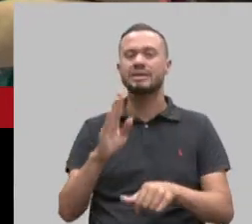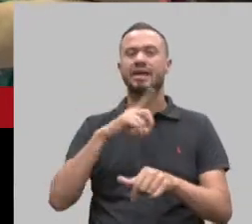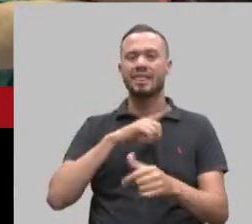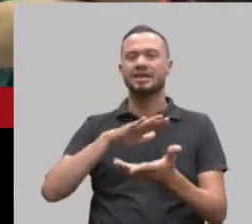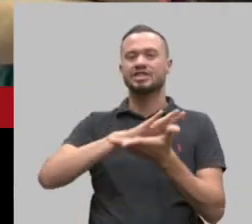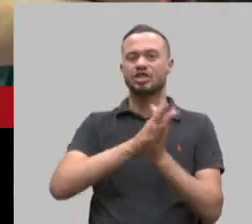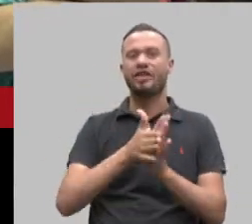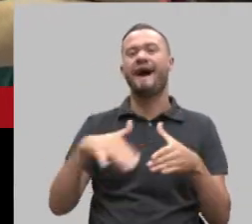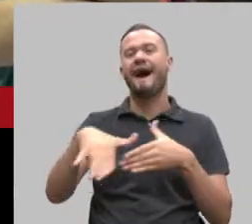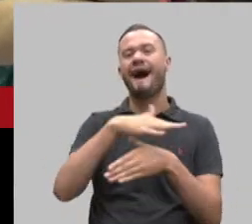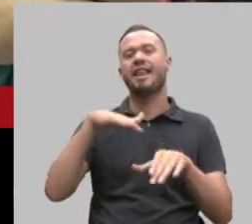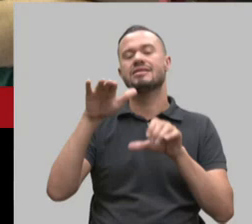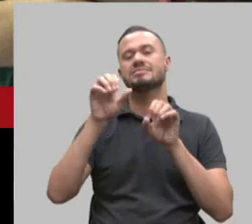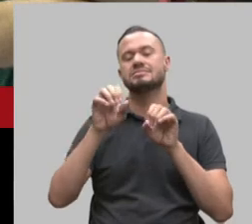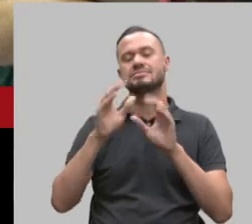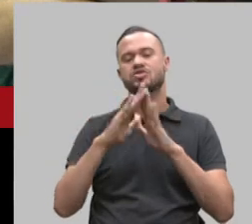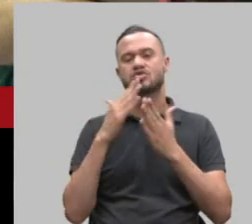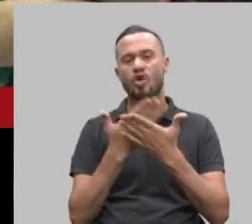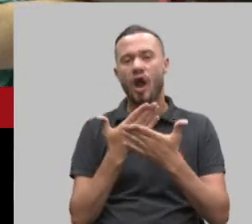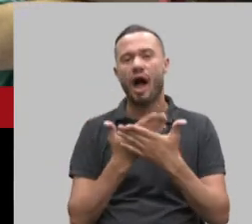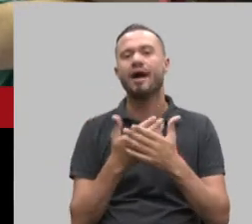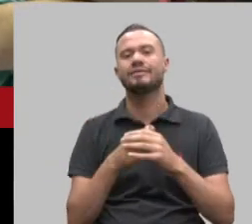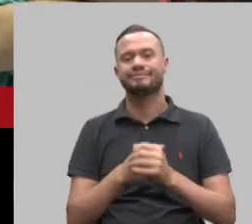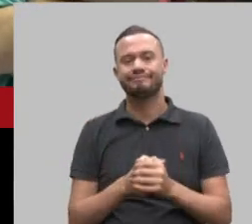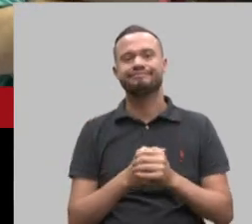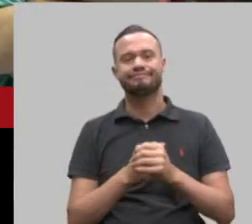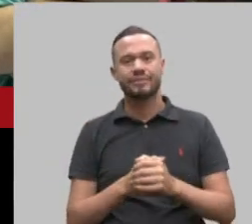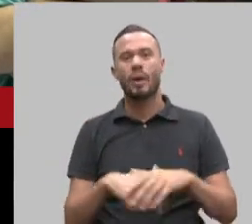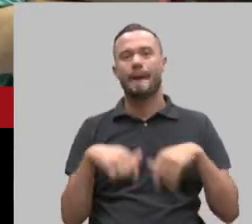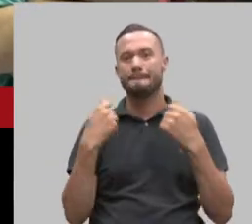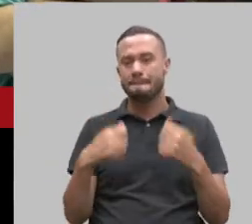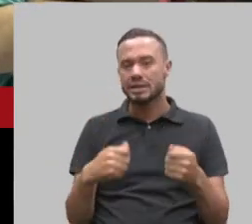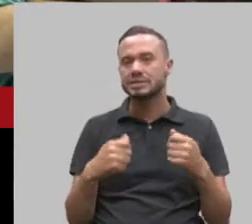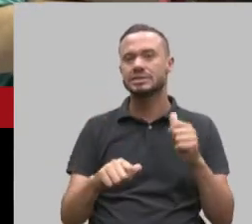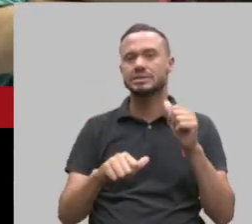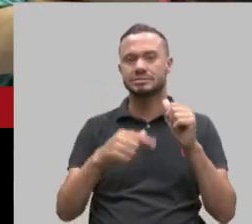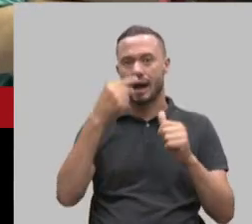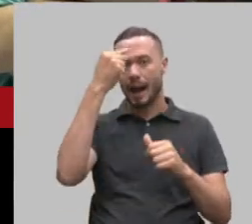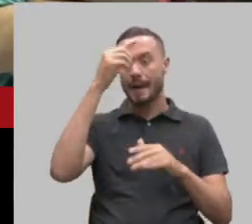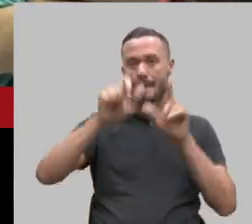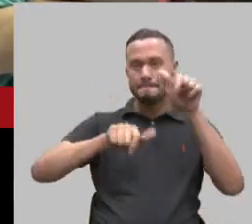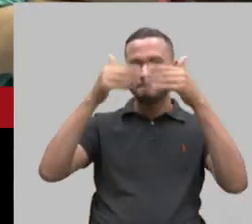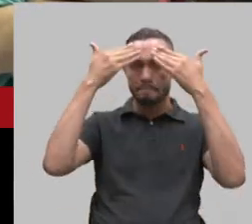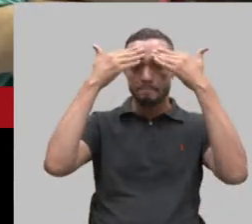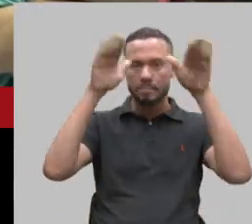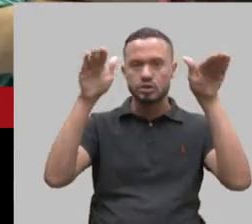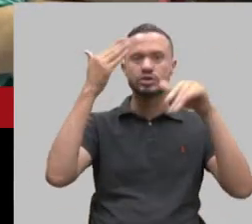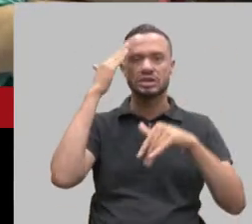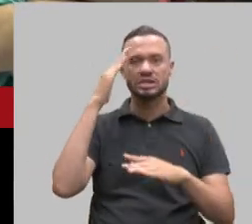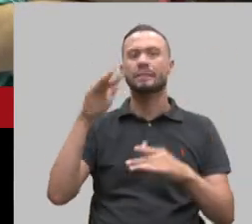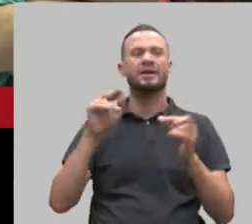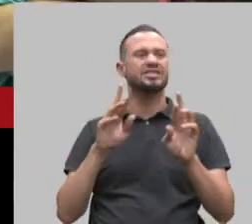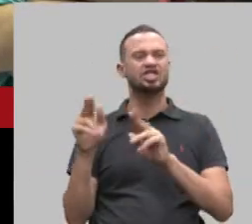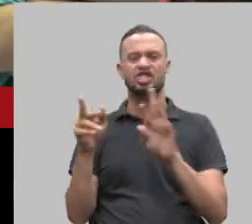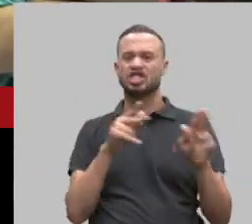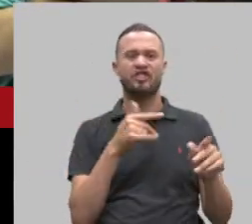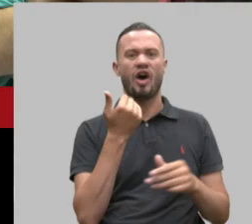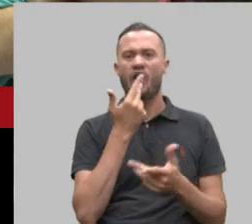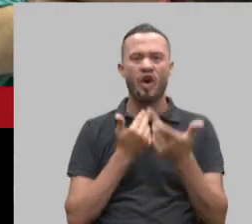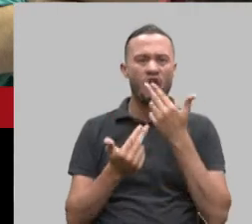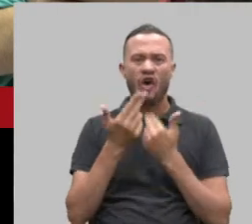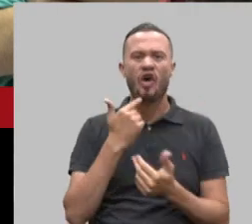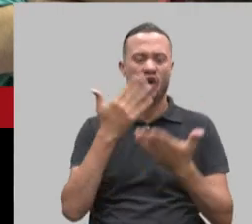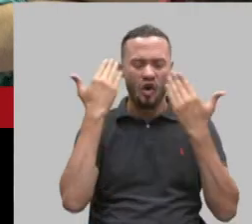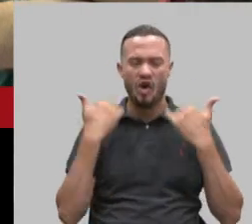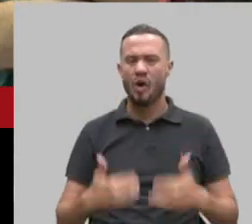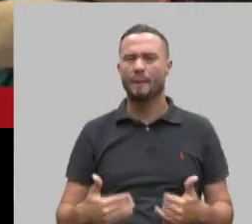escolar então nós precisamos mudar isso e colocar na cabeça das pessoas que as diferenças raciais não não definem nada e não dá